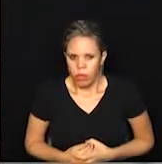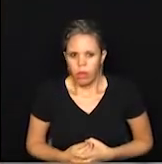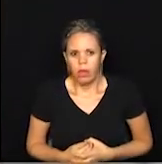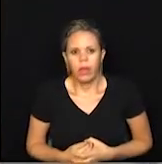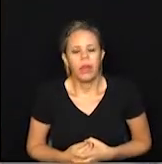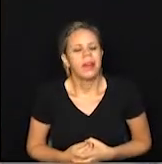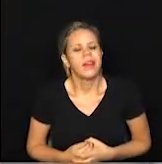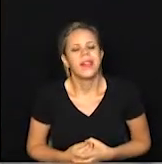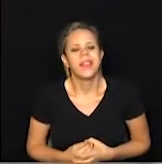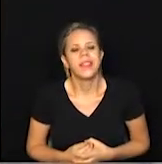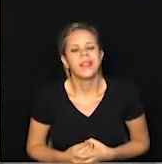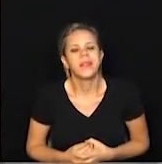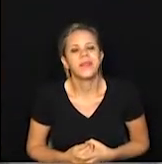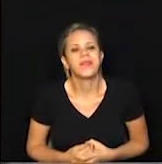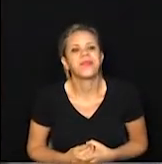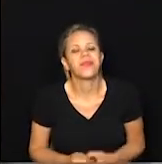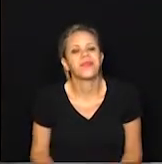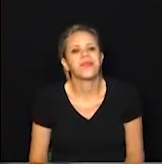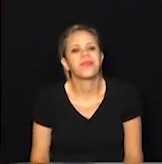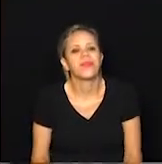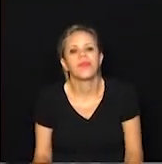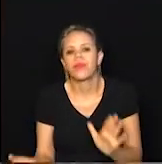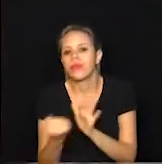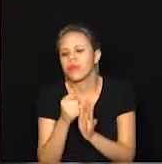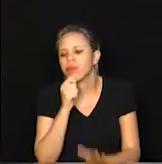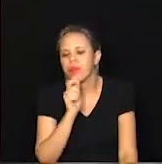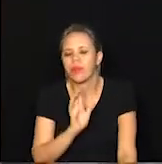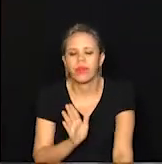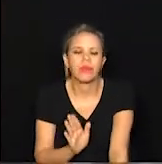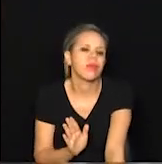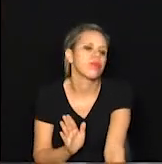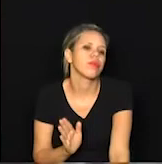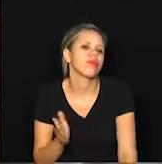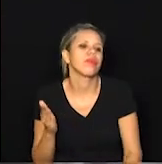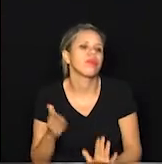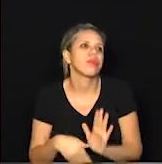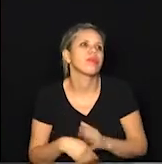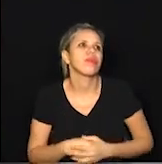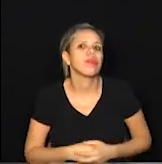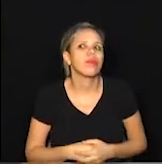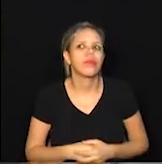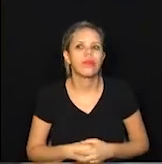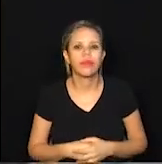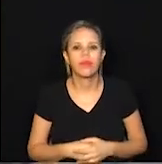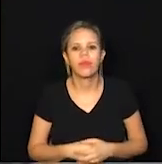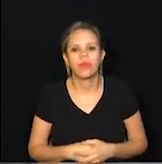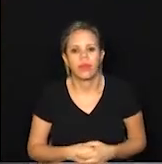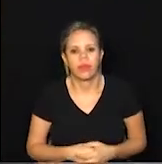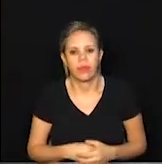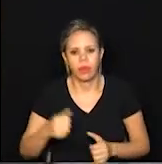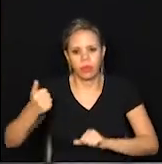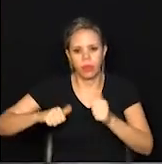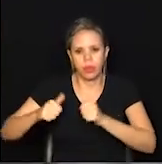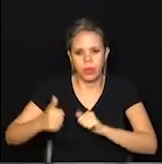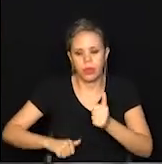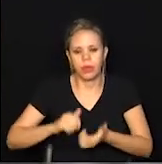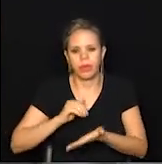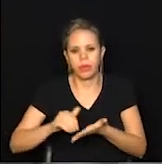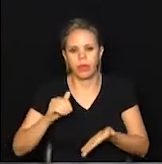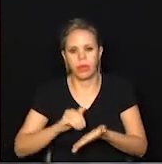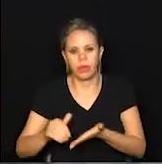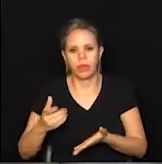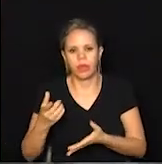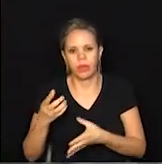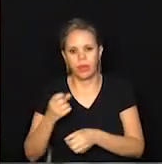não está protocolado, mas está de forma mais só de avaliação da Secretaria de